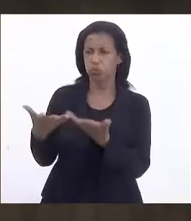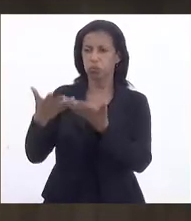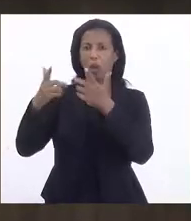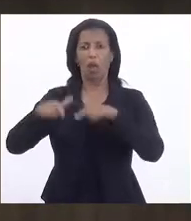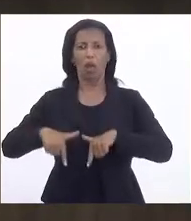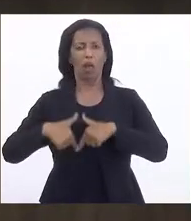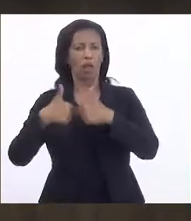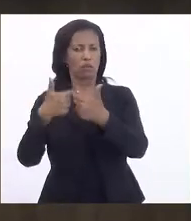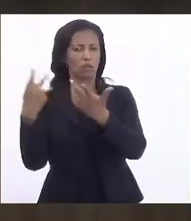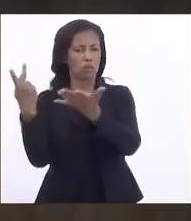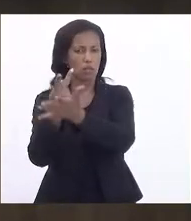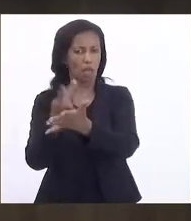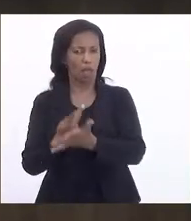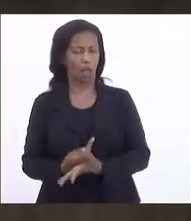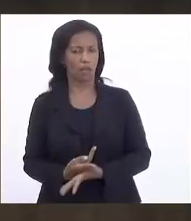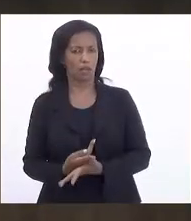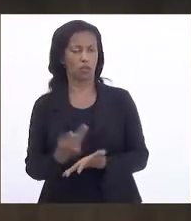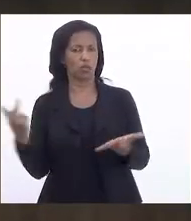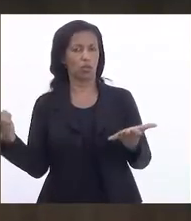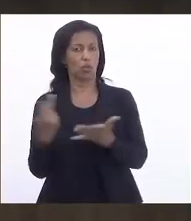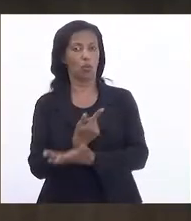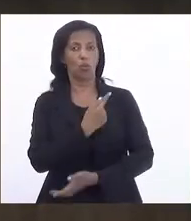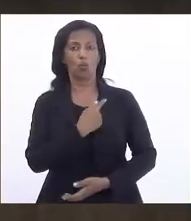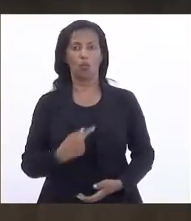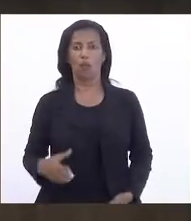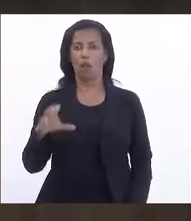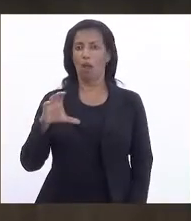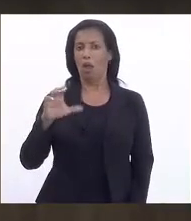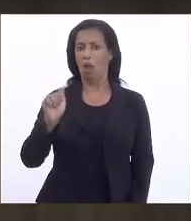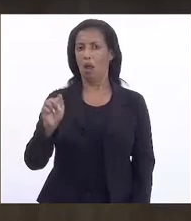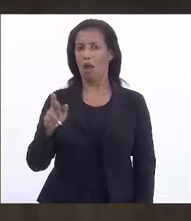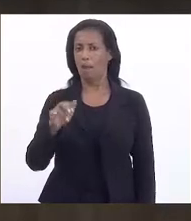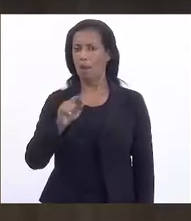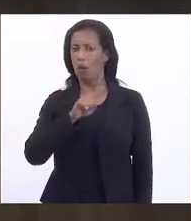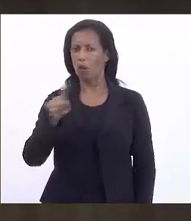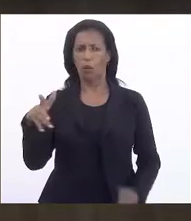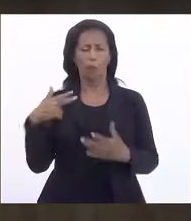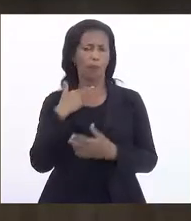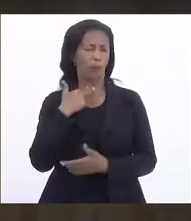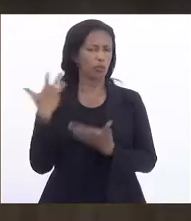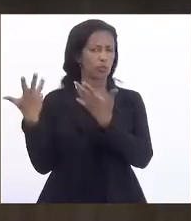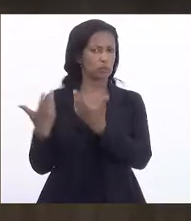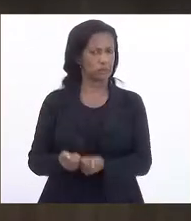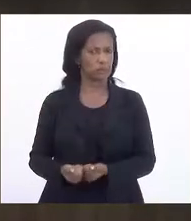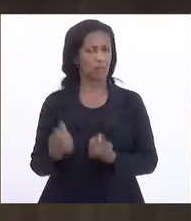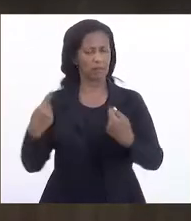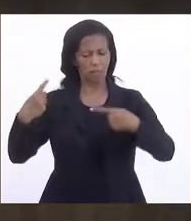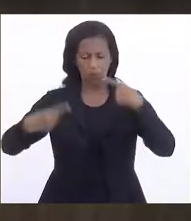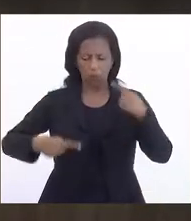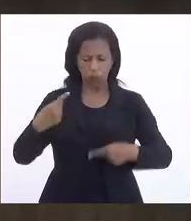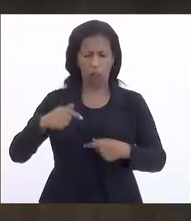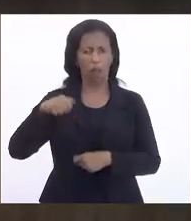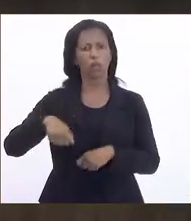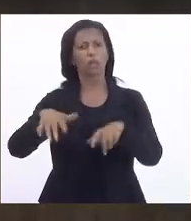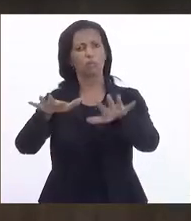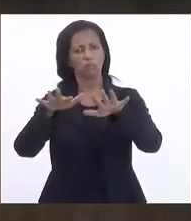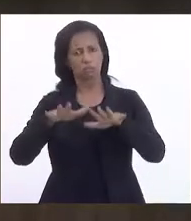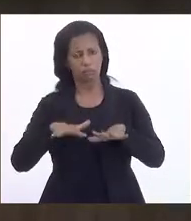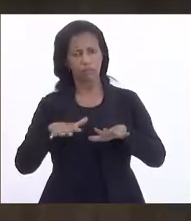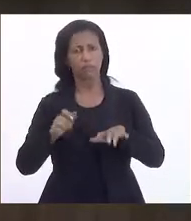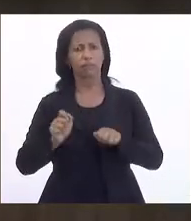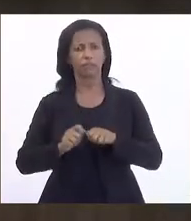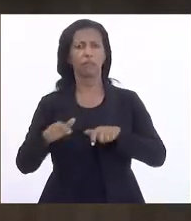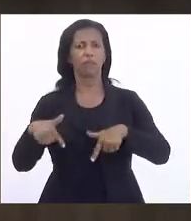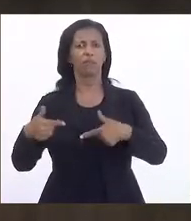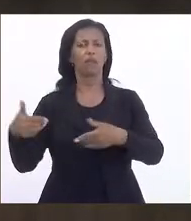ações fraudulentas que aconteceram no governo Cabral e é inaceitável que a gente não enfrente esse debate aqui no plenário e faça